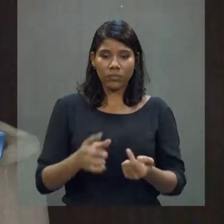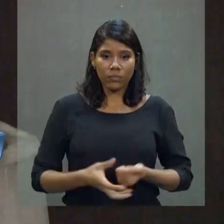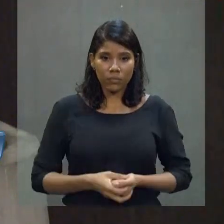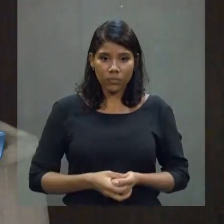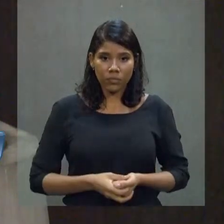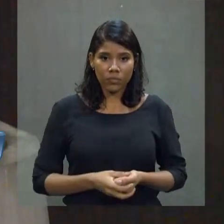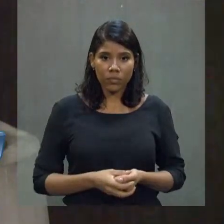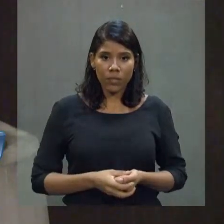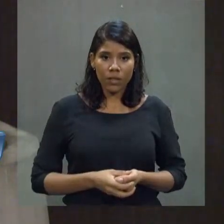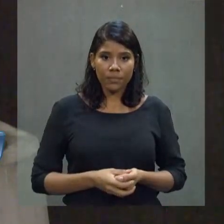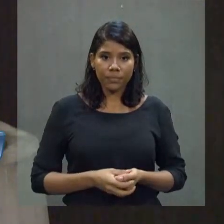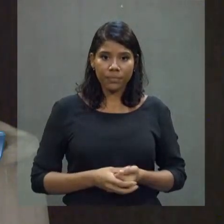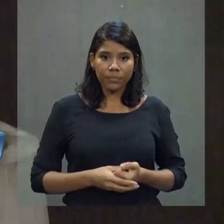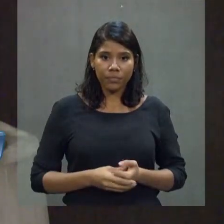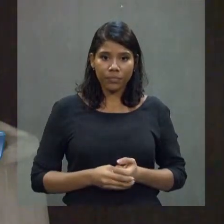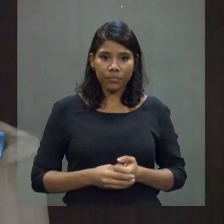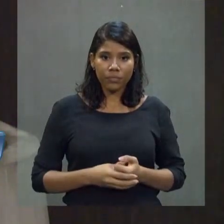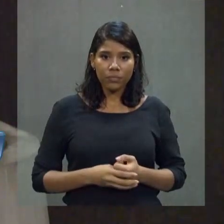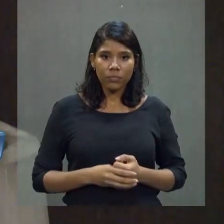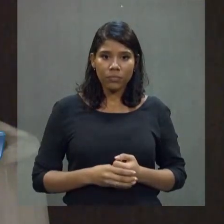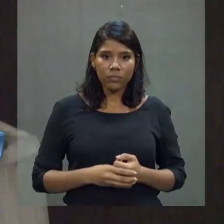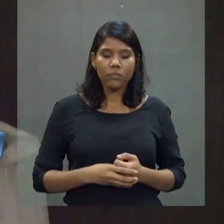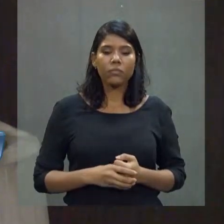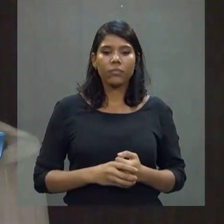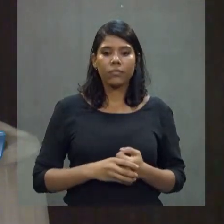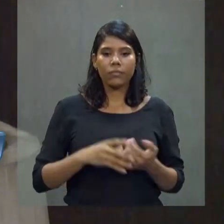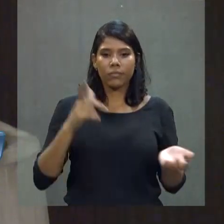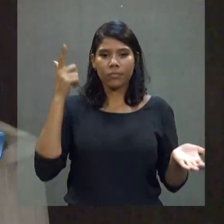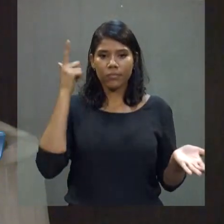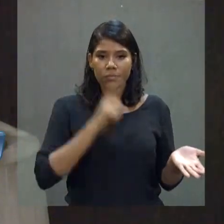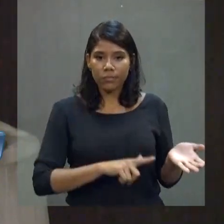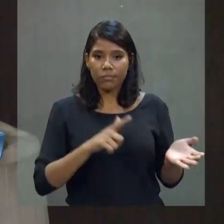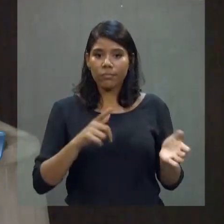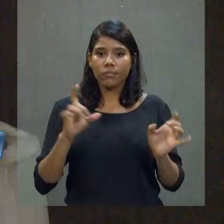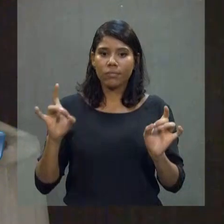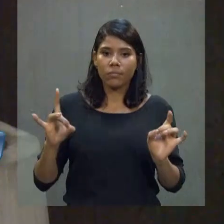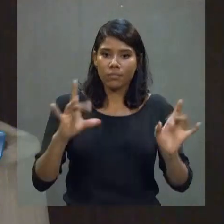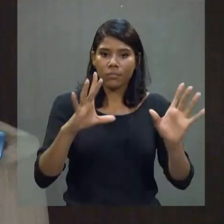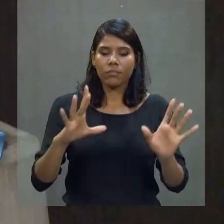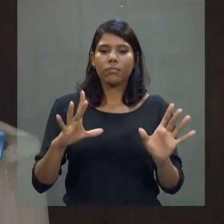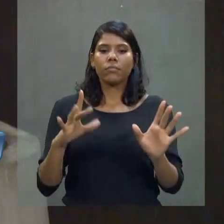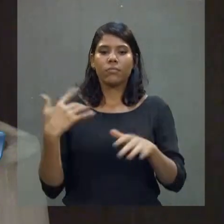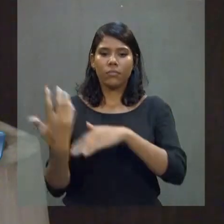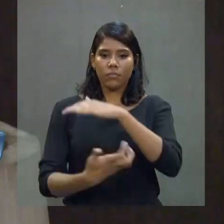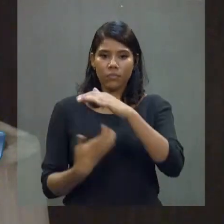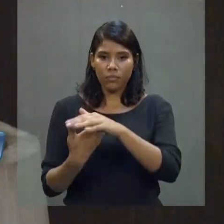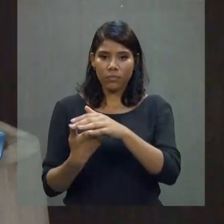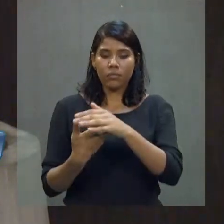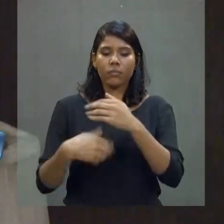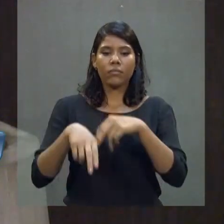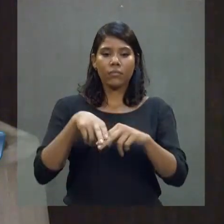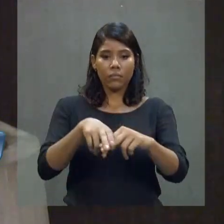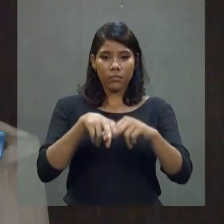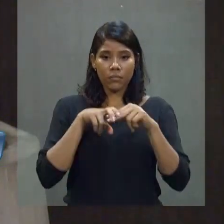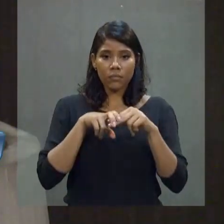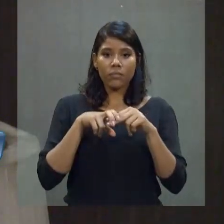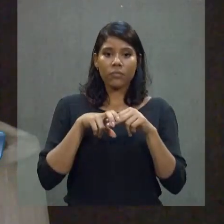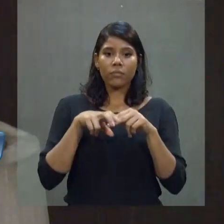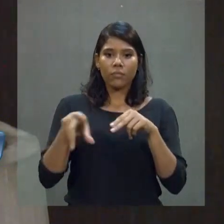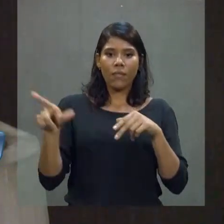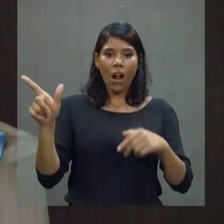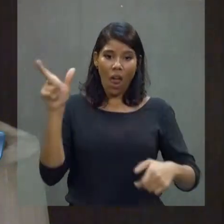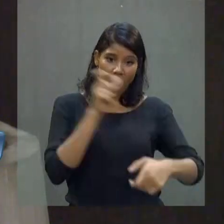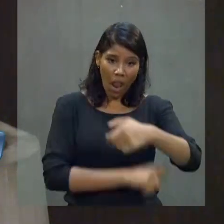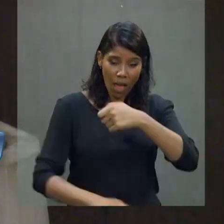para que fosse mais fácil a sua privatização. Claro, claro. Portanto, o processo da Lava